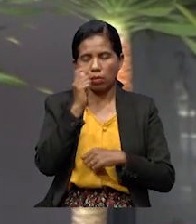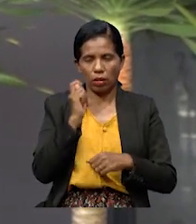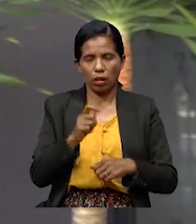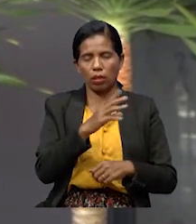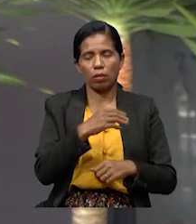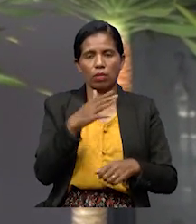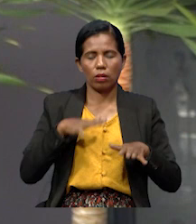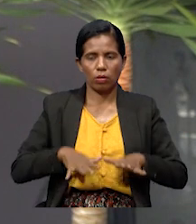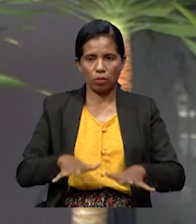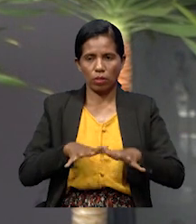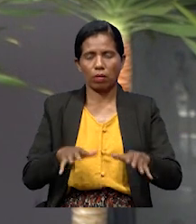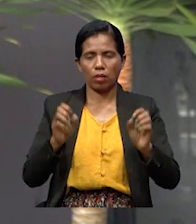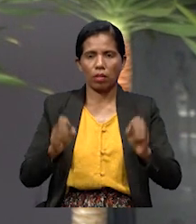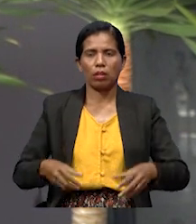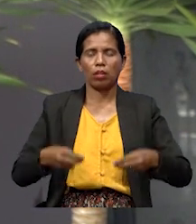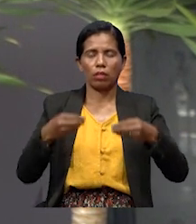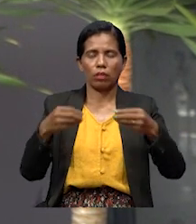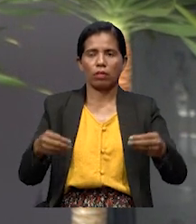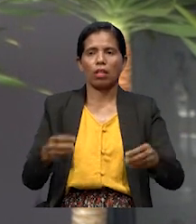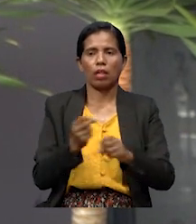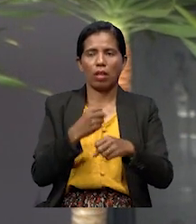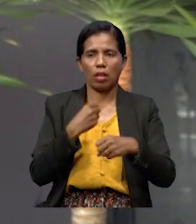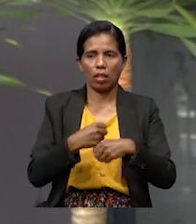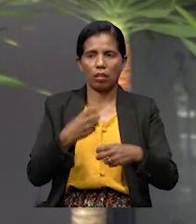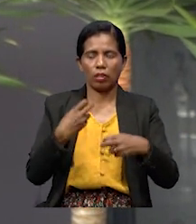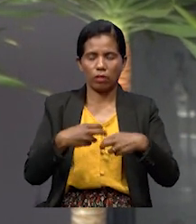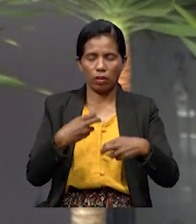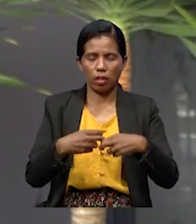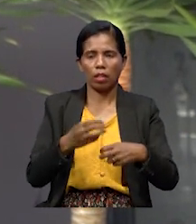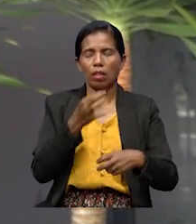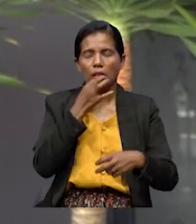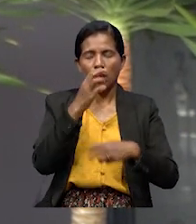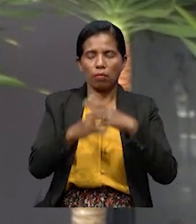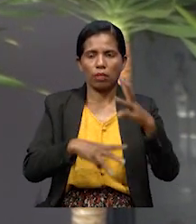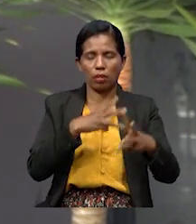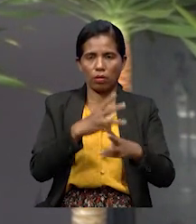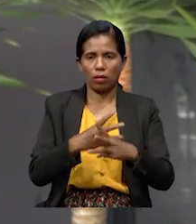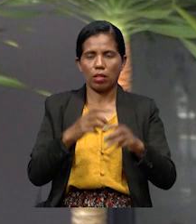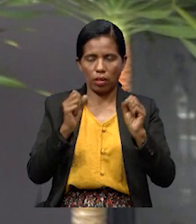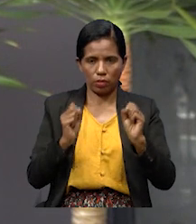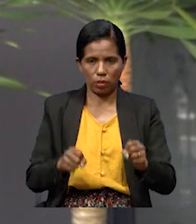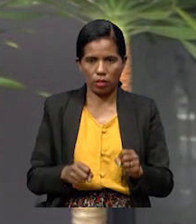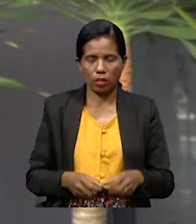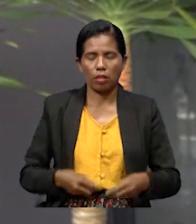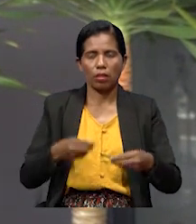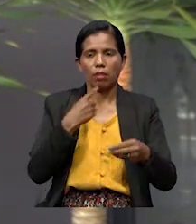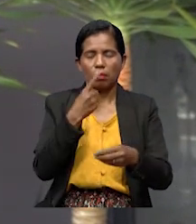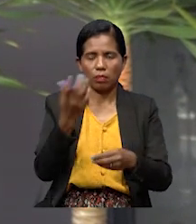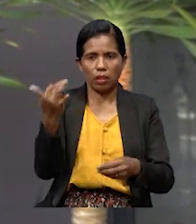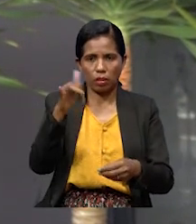be sera ninya eskalang afeta ba iha krisi aihang mundialnya mais o menos anesang nebe atu bele encoraje sira